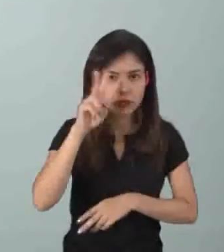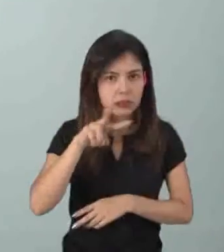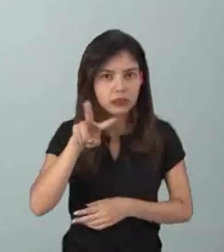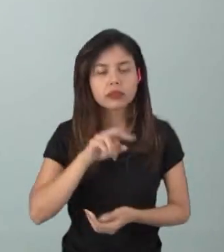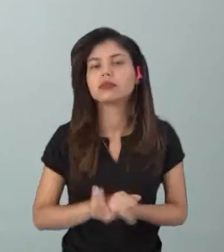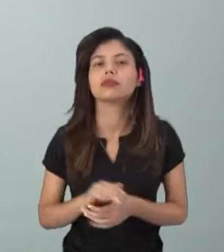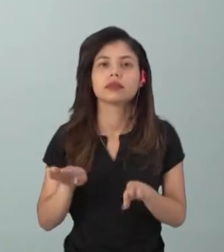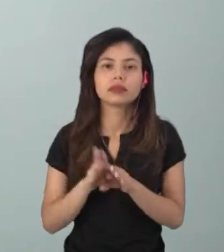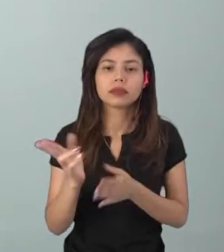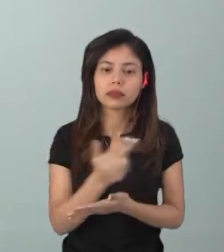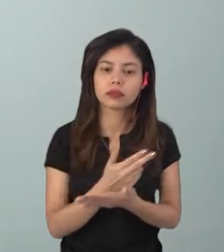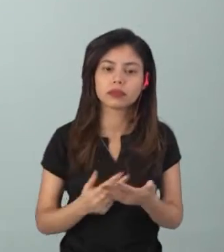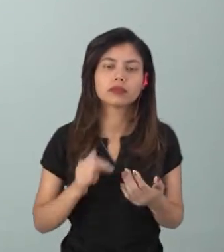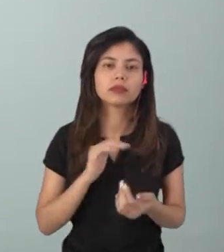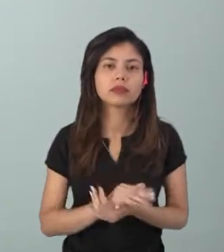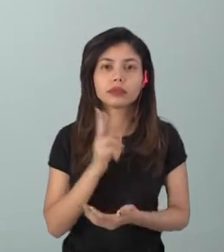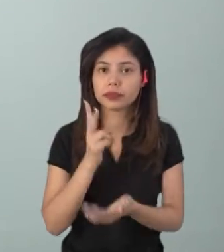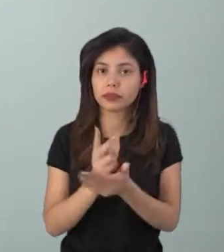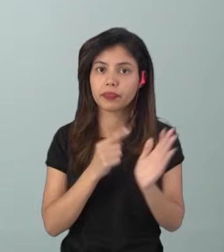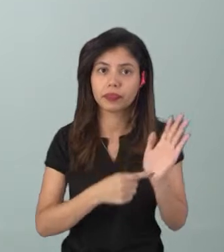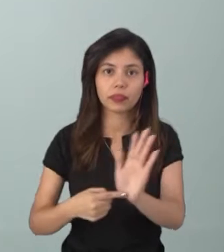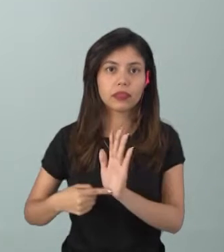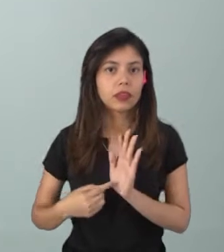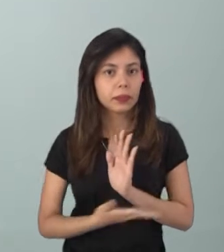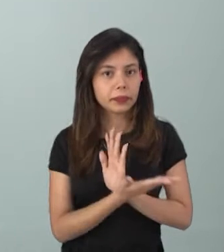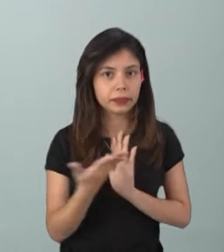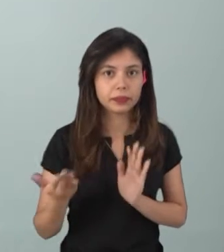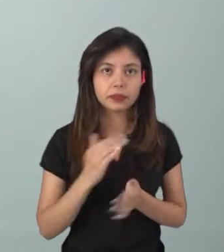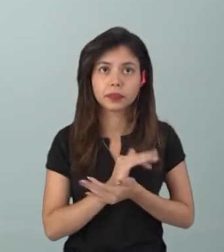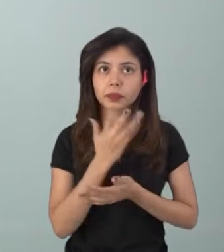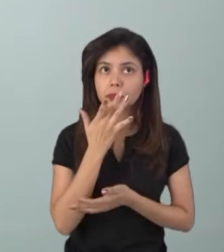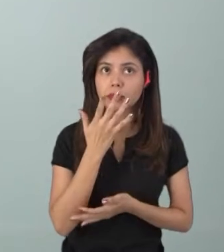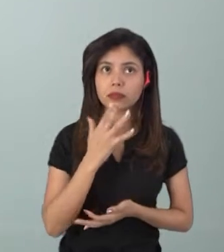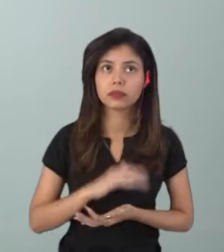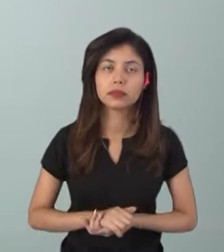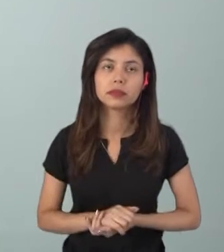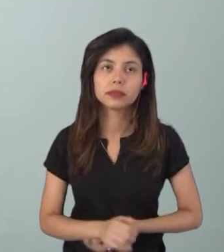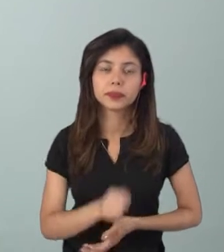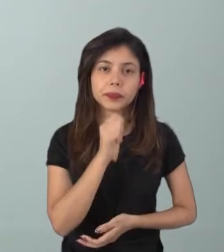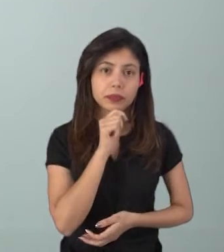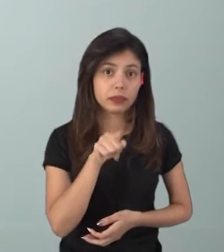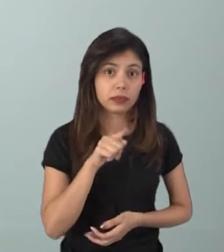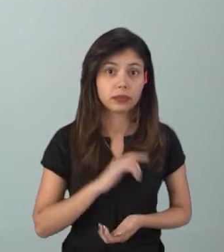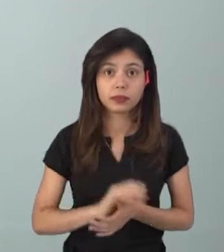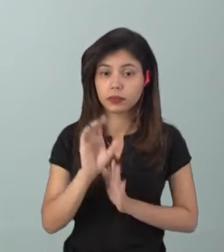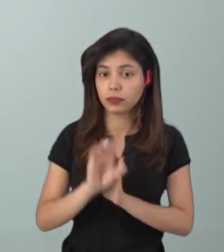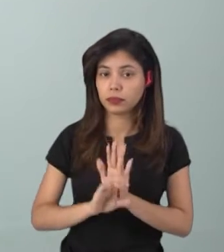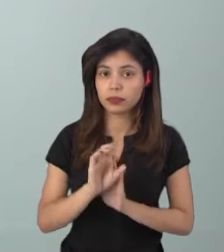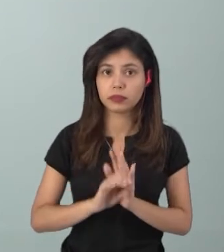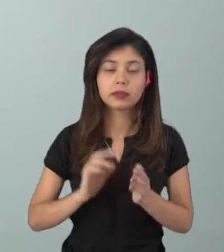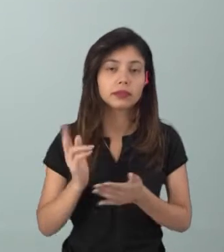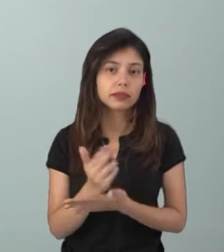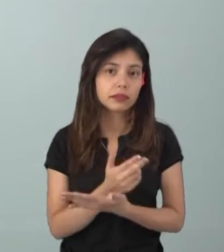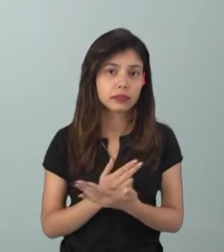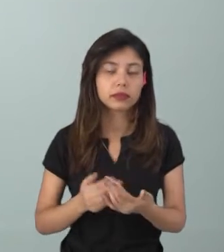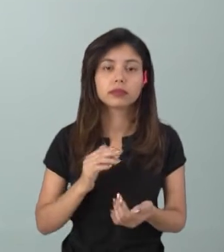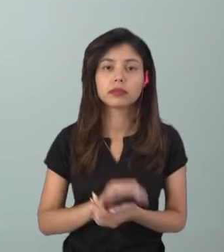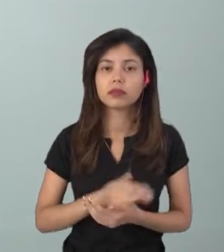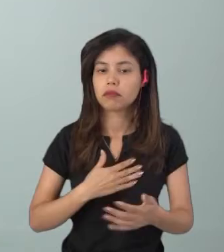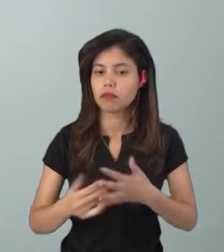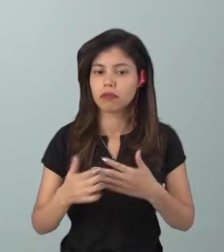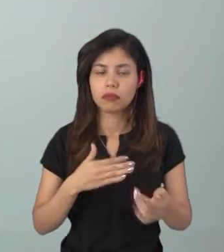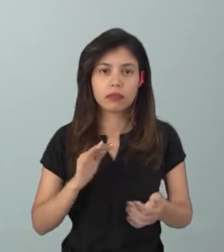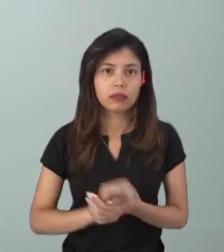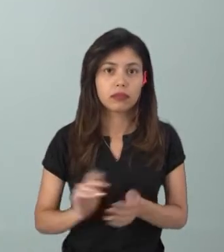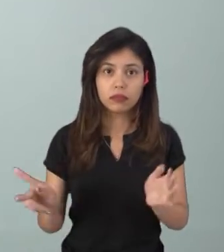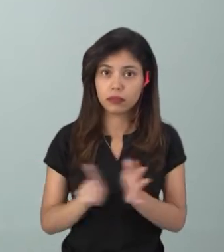Uma arte que está sendo representada através de cores. E aí nós vamos ter um conceito, né, de arte. A arte é